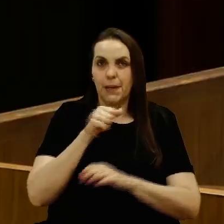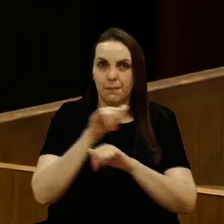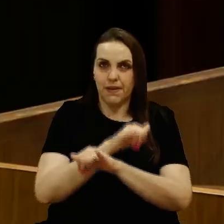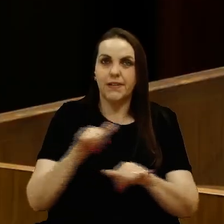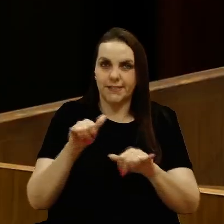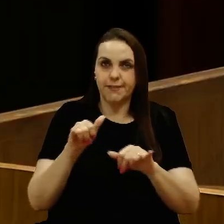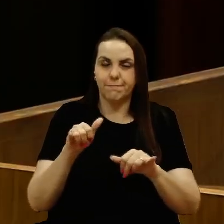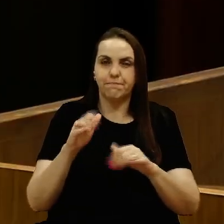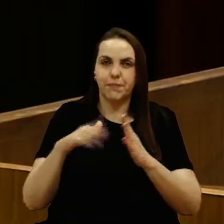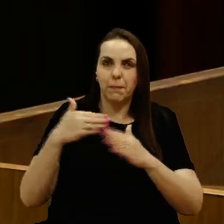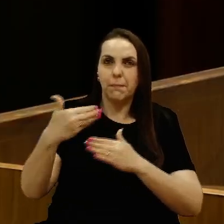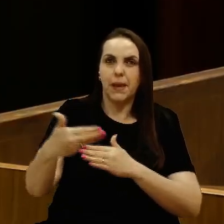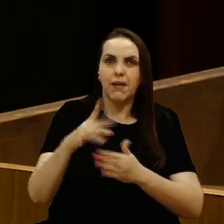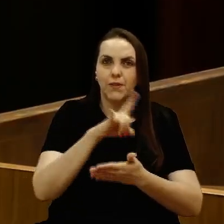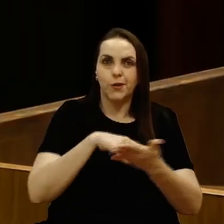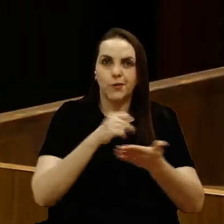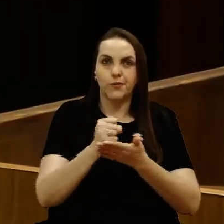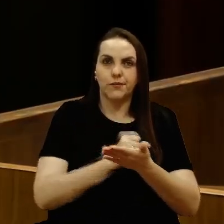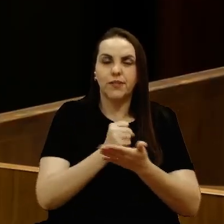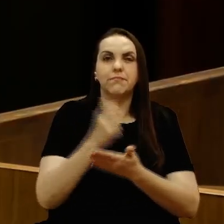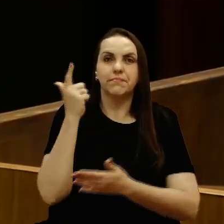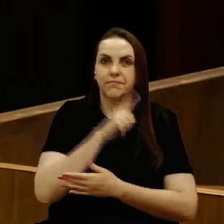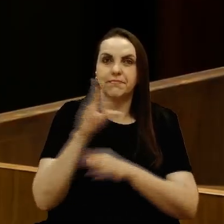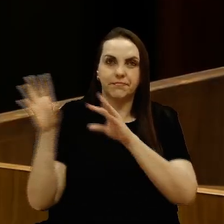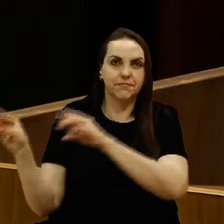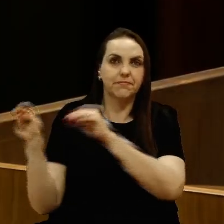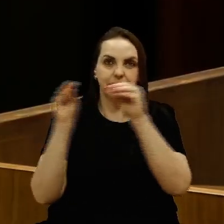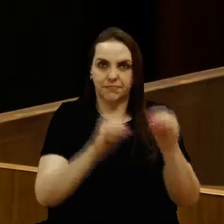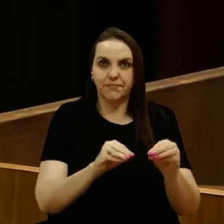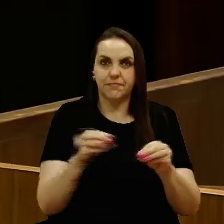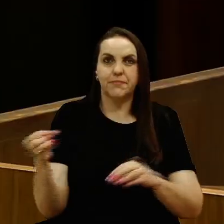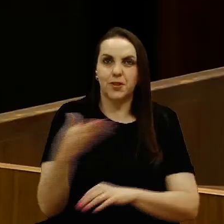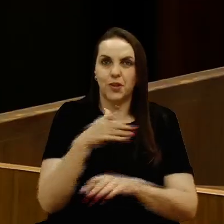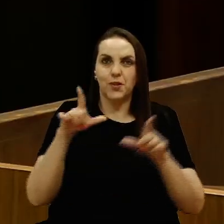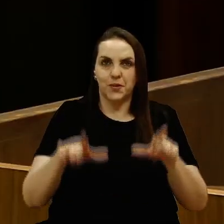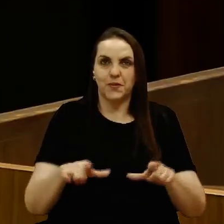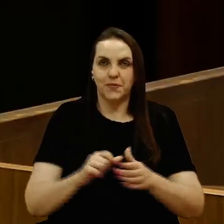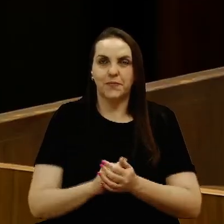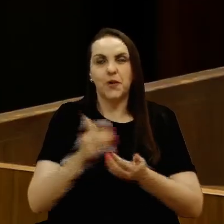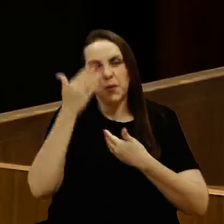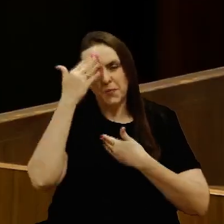esse contrato, tenho certeza, e transferir o CES para esse novo local. Muito obrigado a todos e a todas.